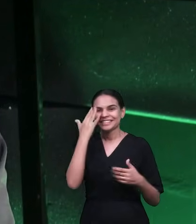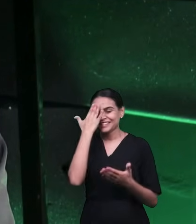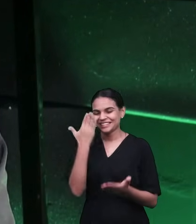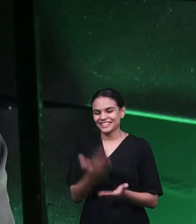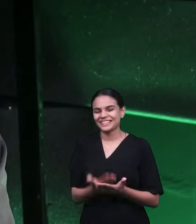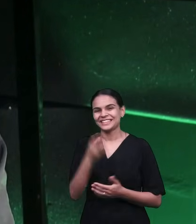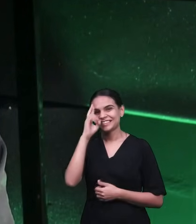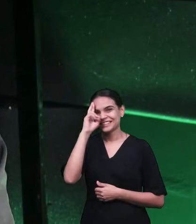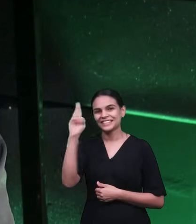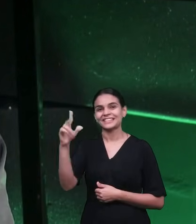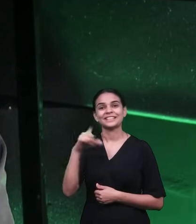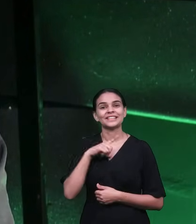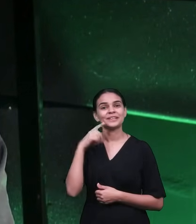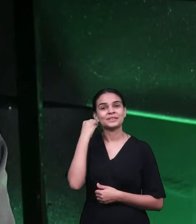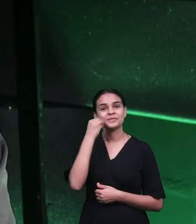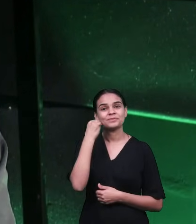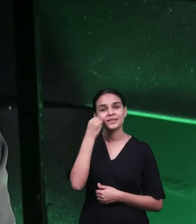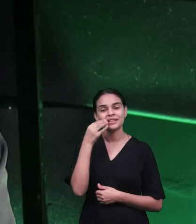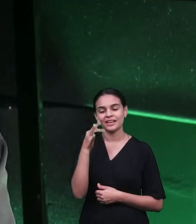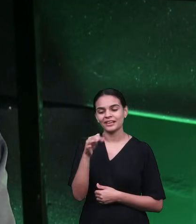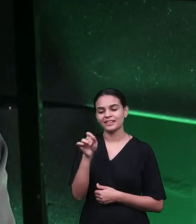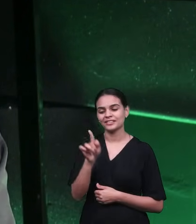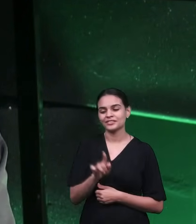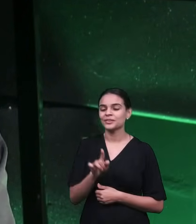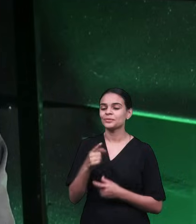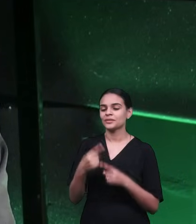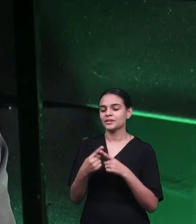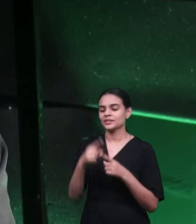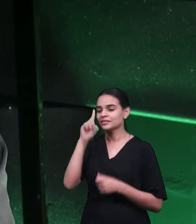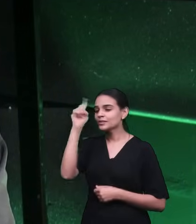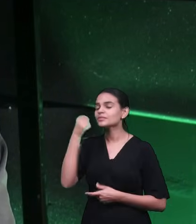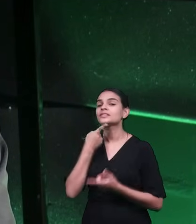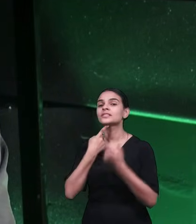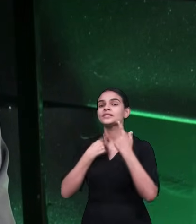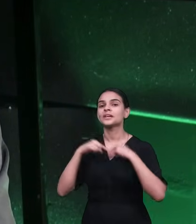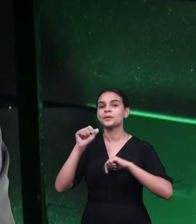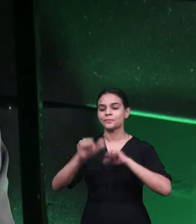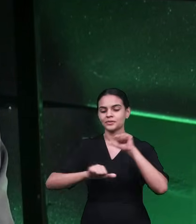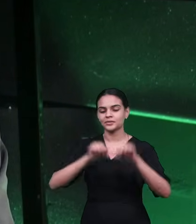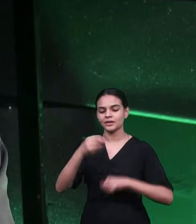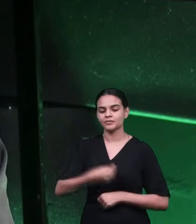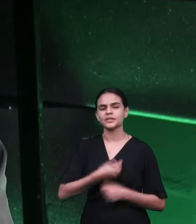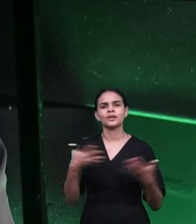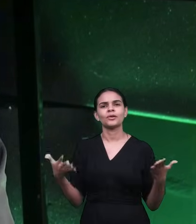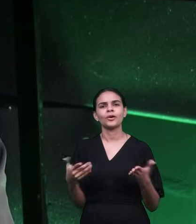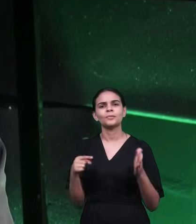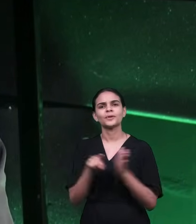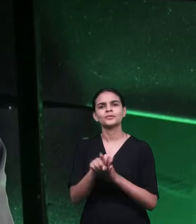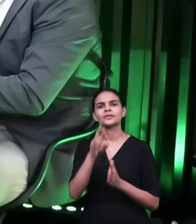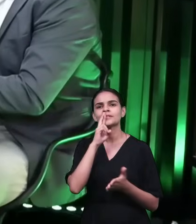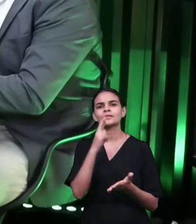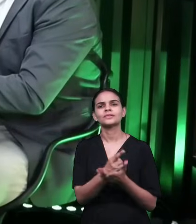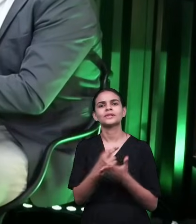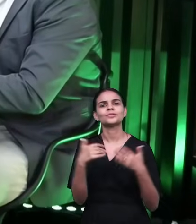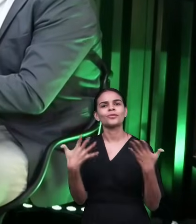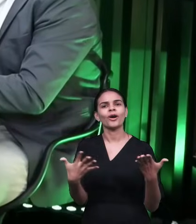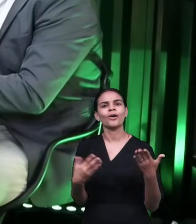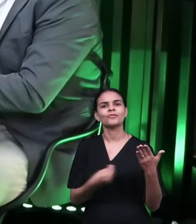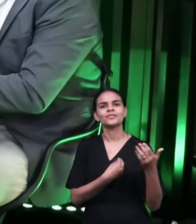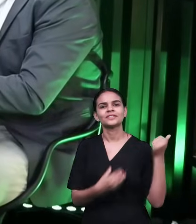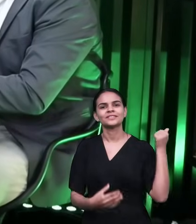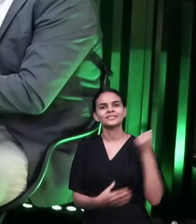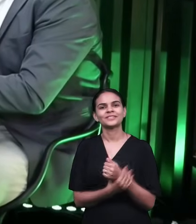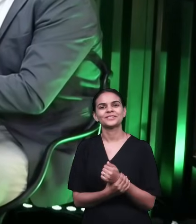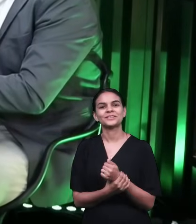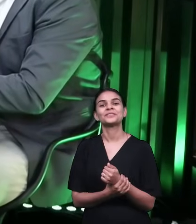essa experiência de fé com Deus que quer mudar as nossas vidas. Qual foi o resultado na vida de Abraão? Foi-lhe imputado isso por